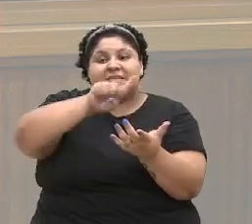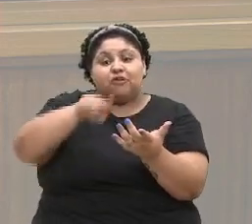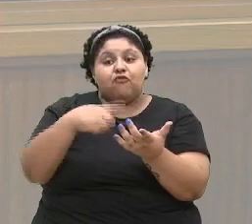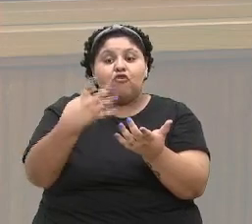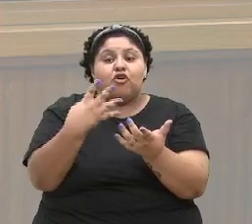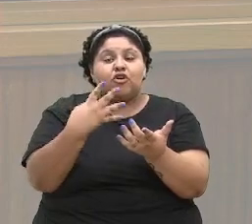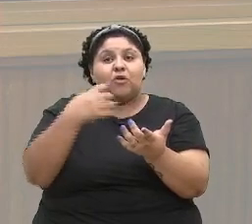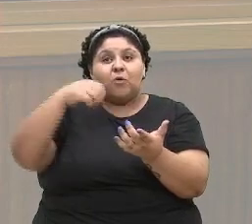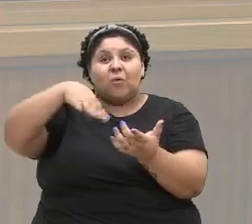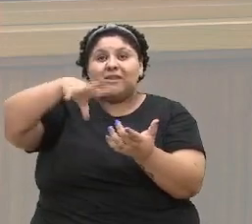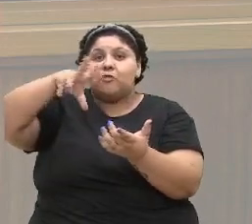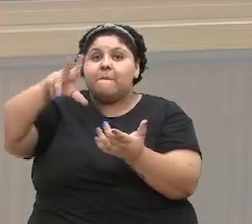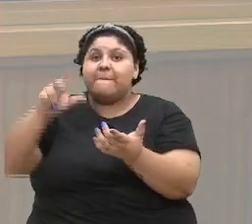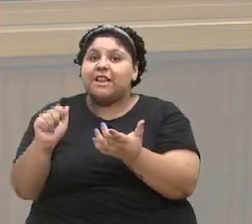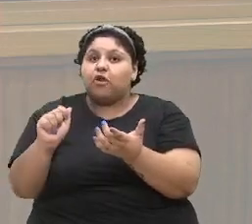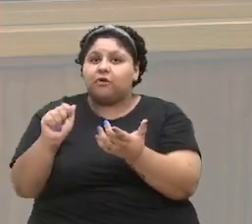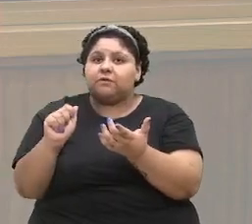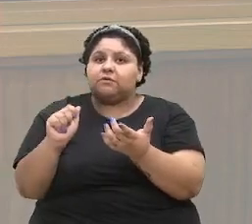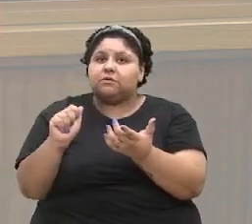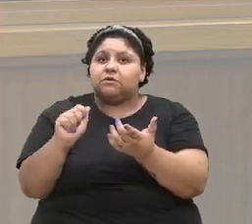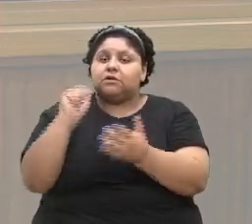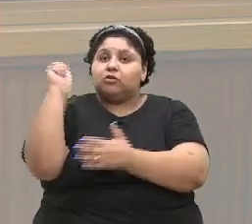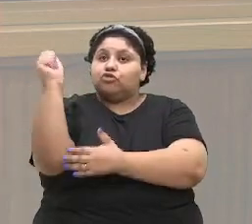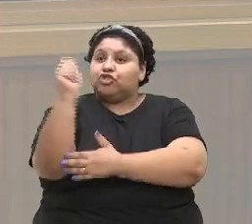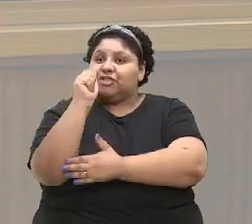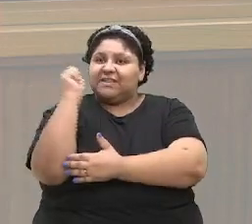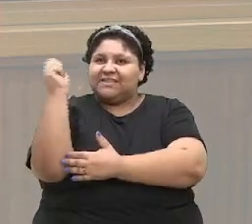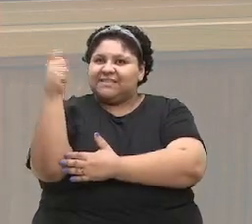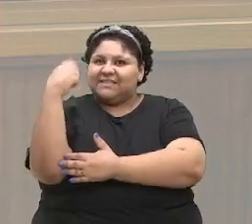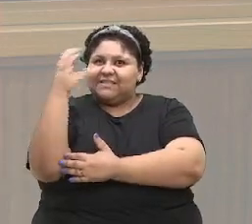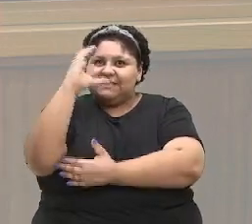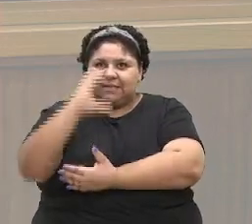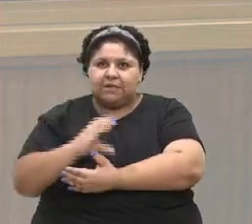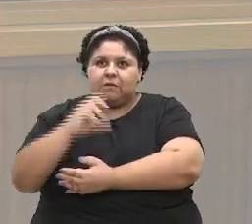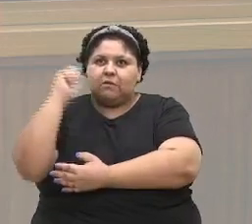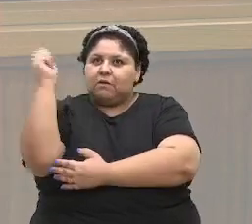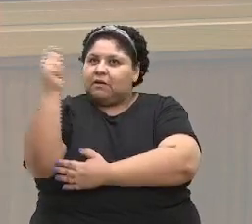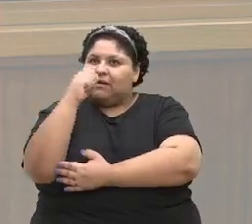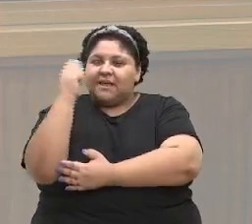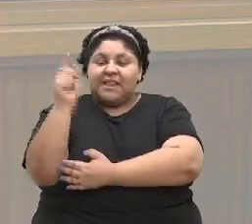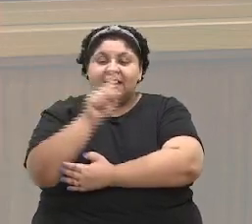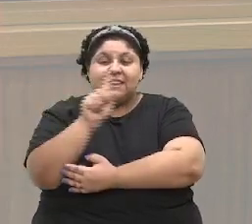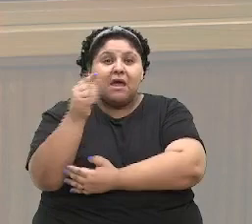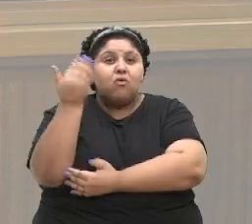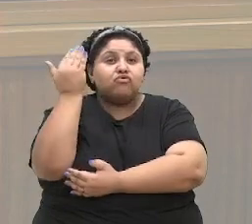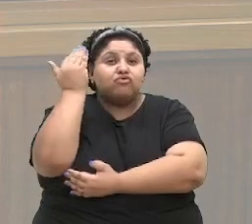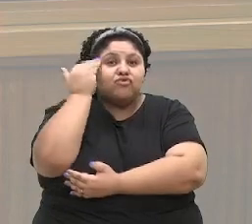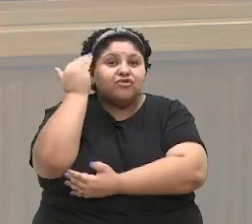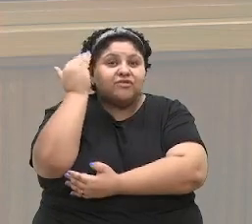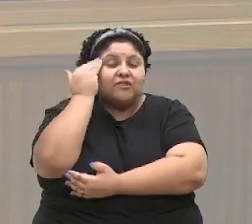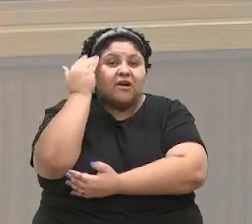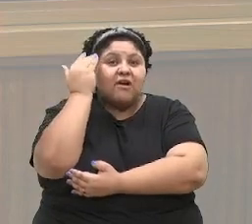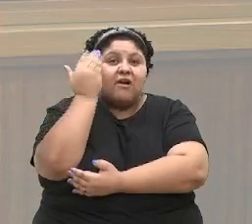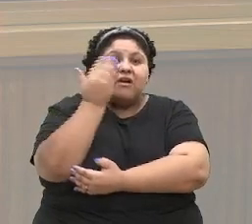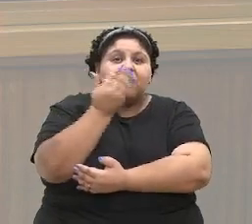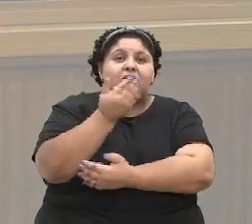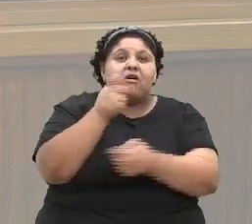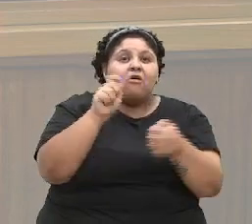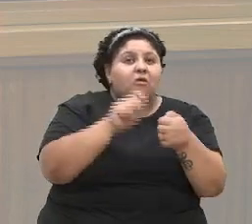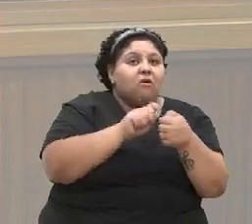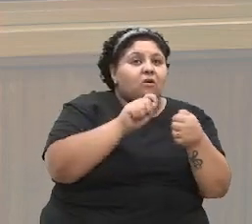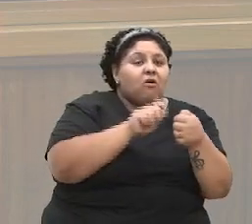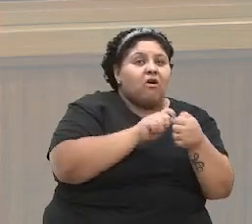5,4 milhões de gaúchos e gaúchas não sabem se vão fazer